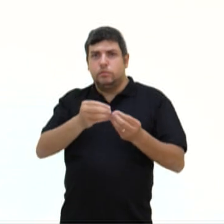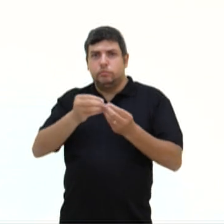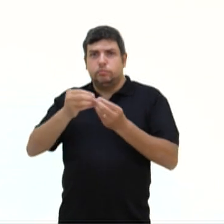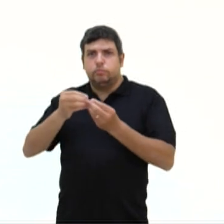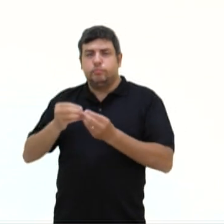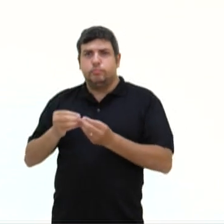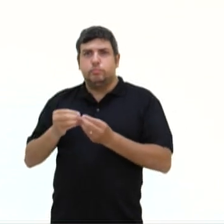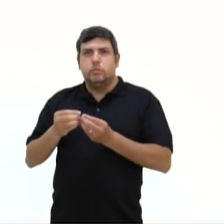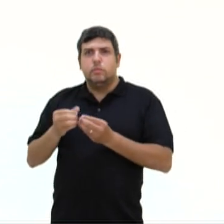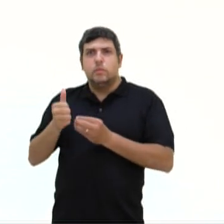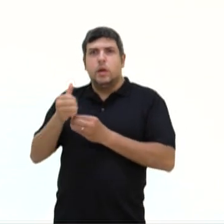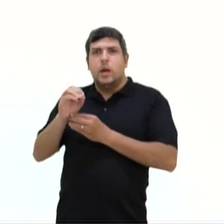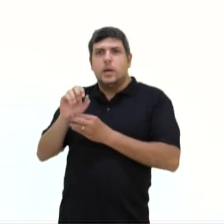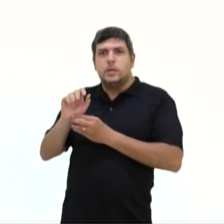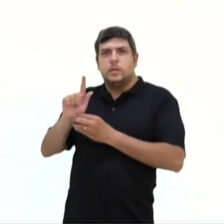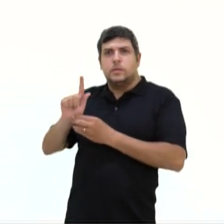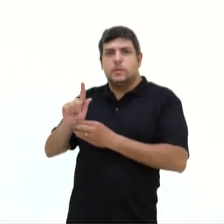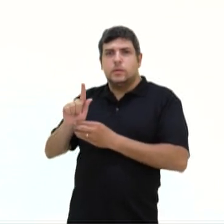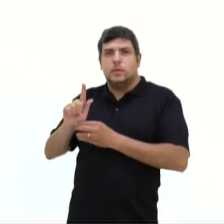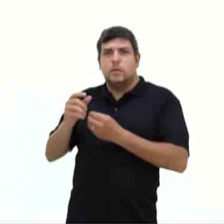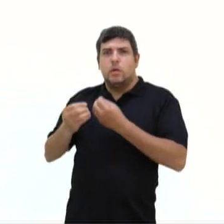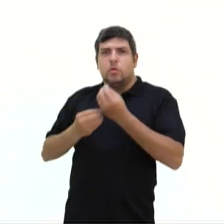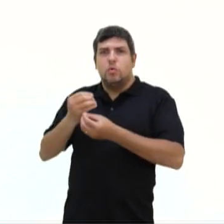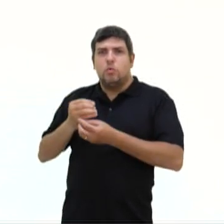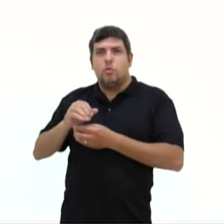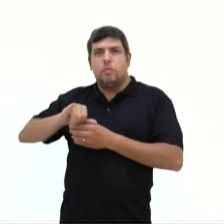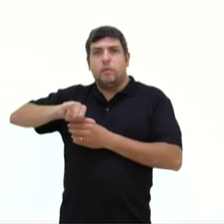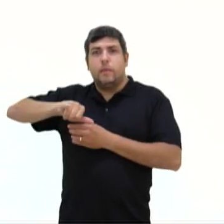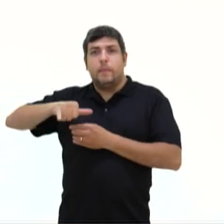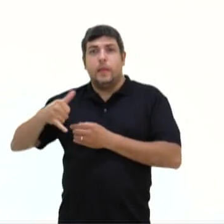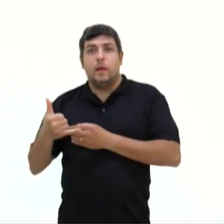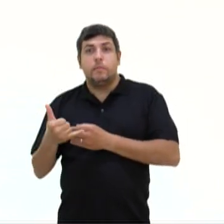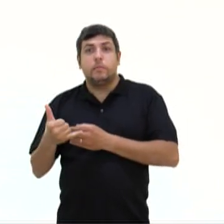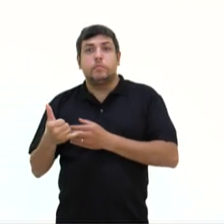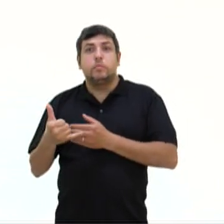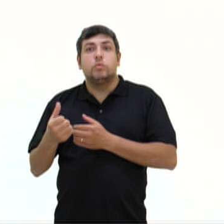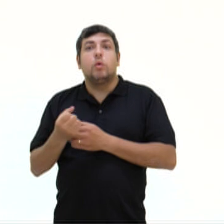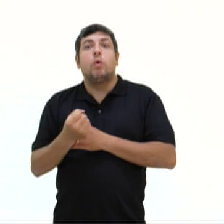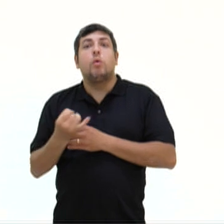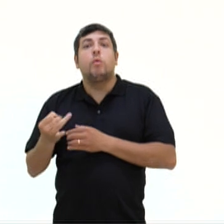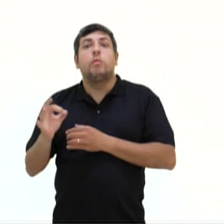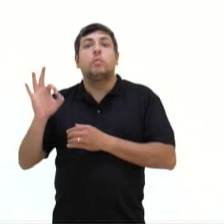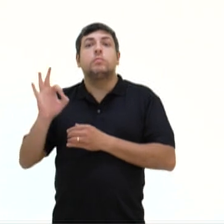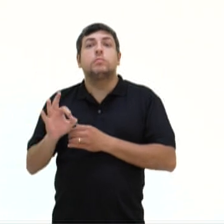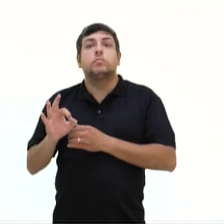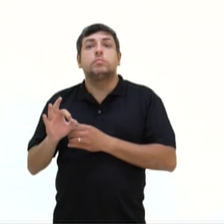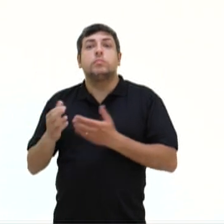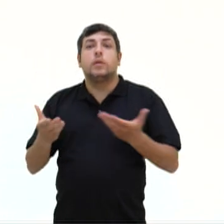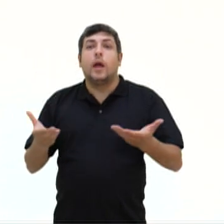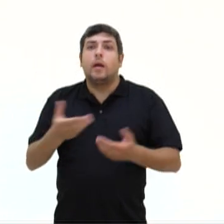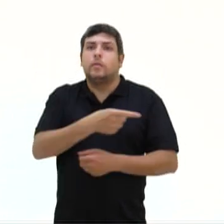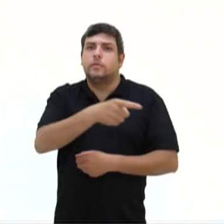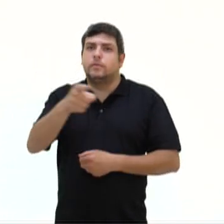dessa reação foi de aproximadamente... E aí a gente tem as opções. Agora é com vocês.